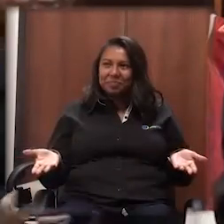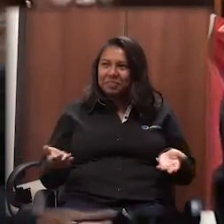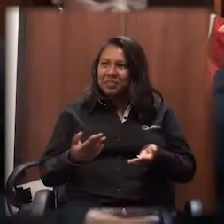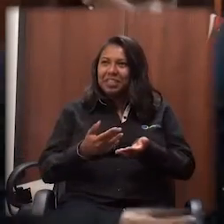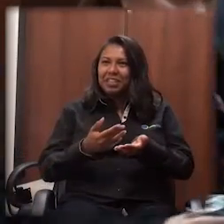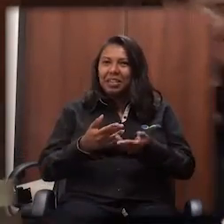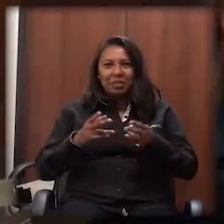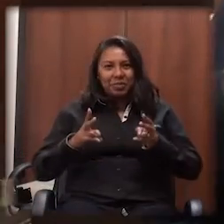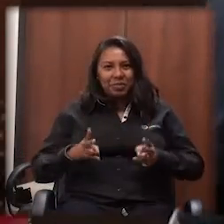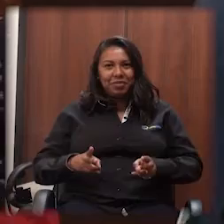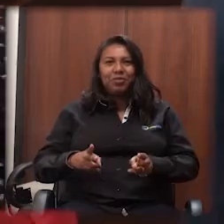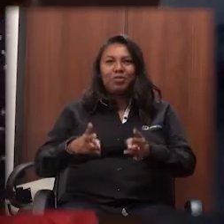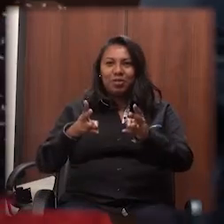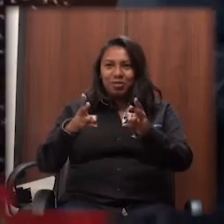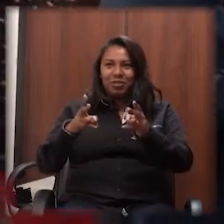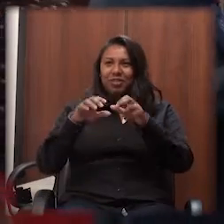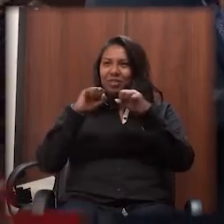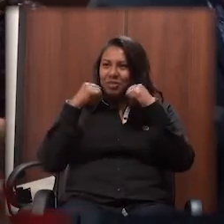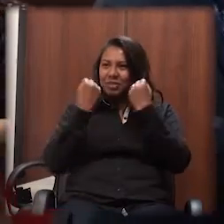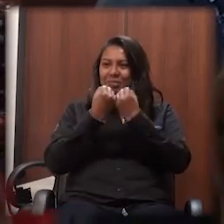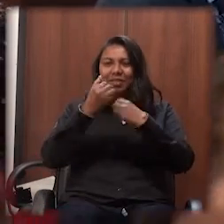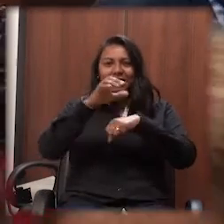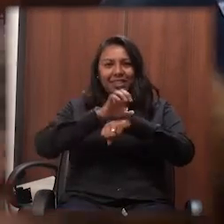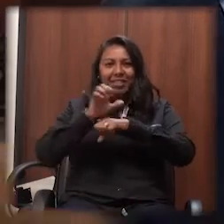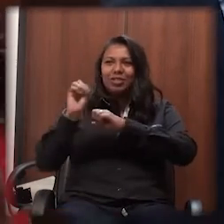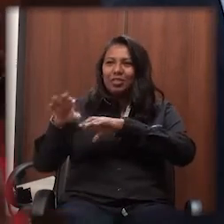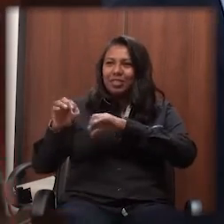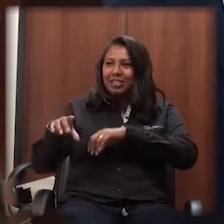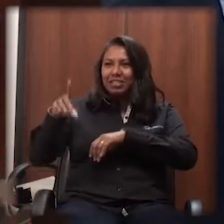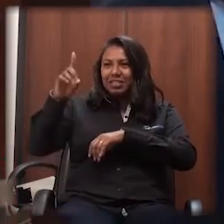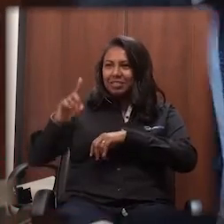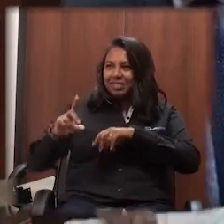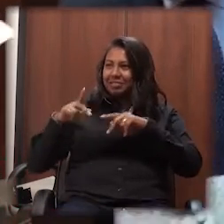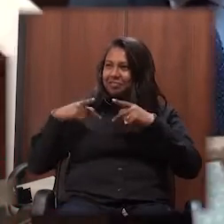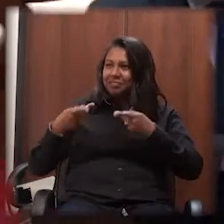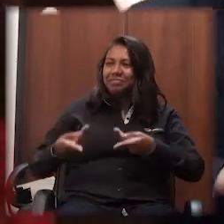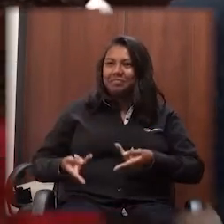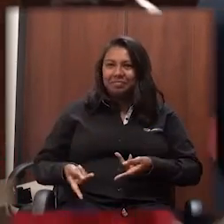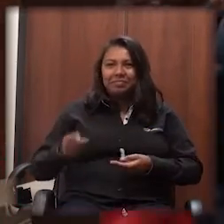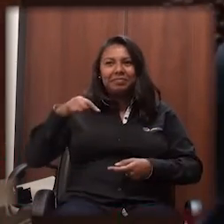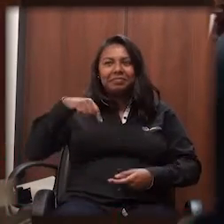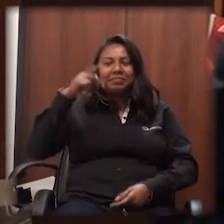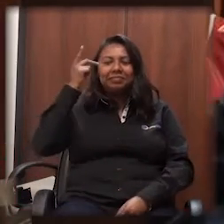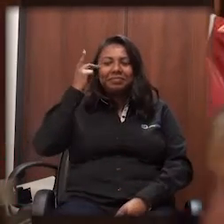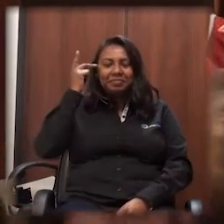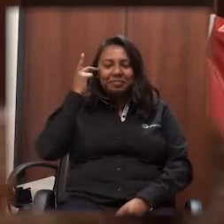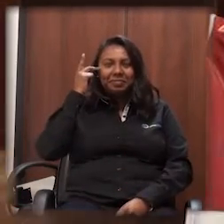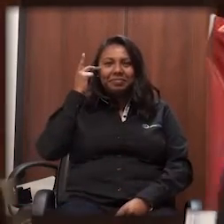Dando continuidade, né, ao nosso Seminário Estadual de Educação em Direitos Humanos de São Paulo,